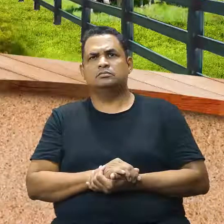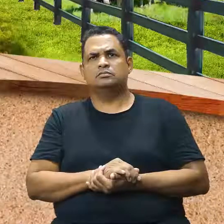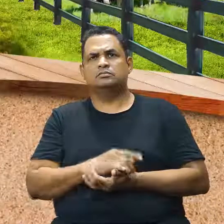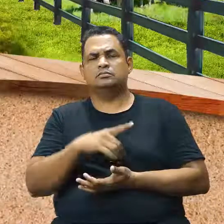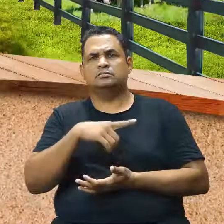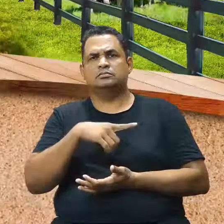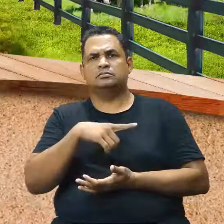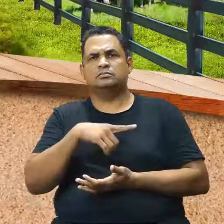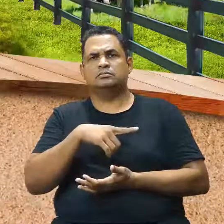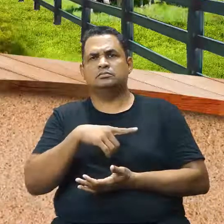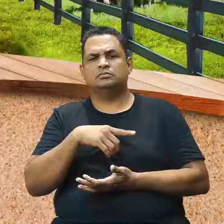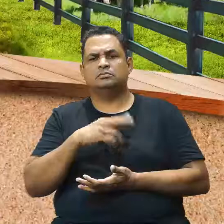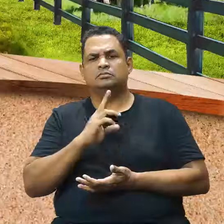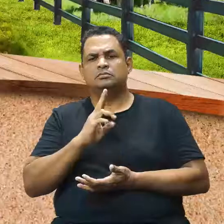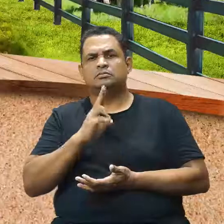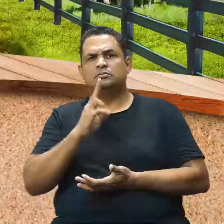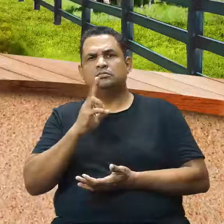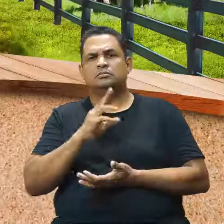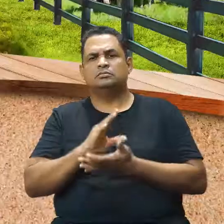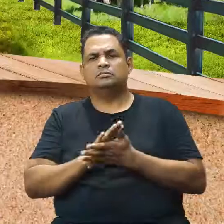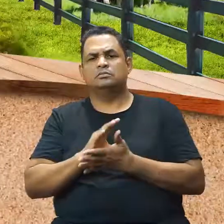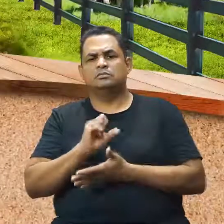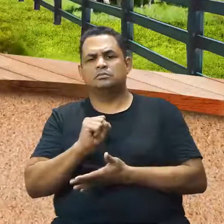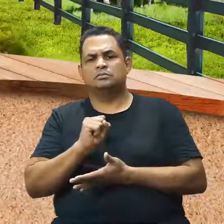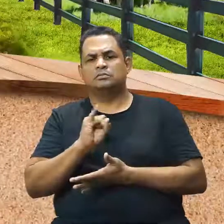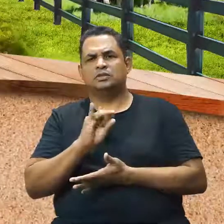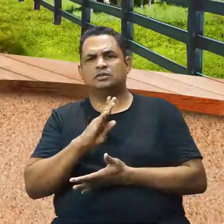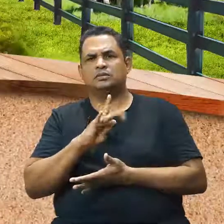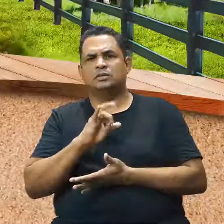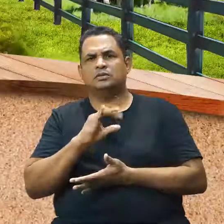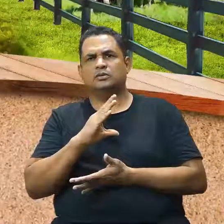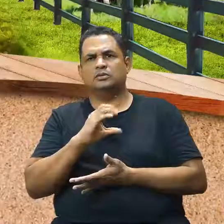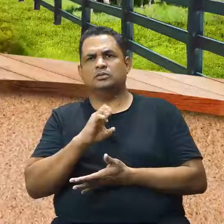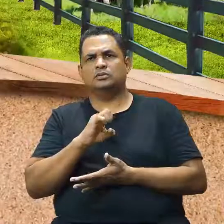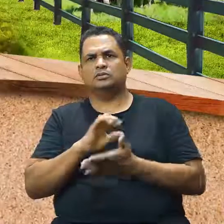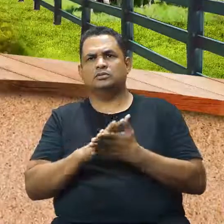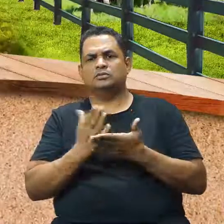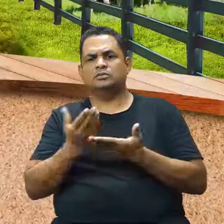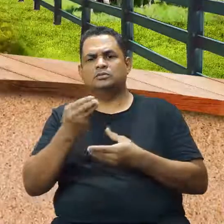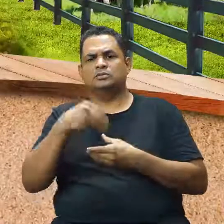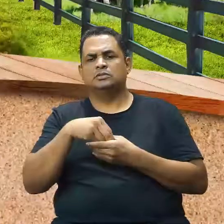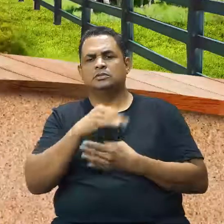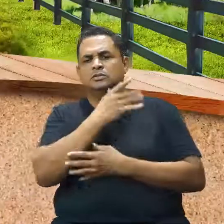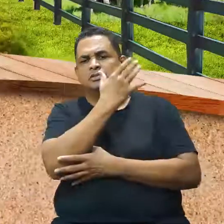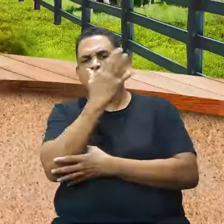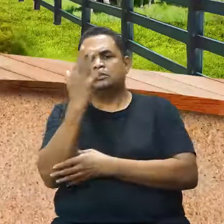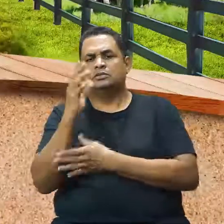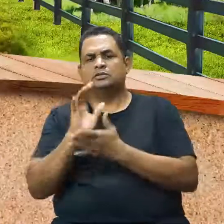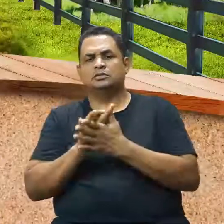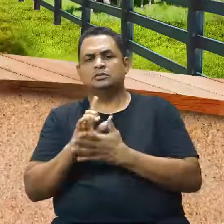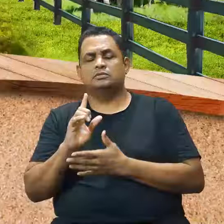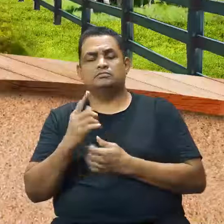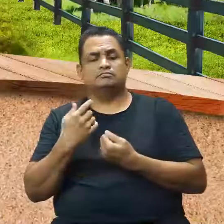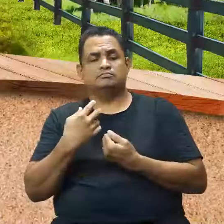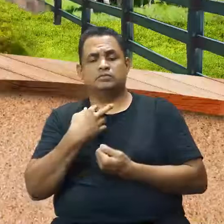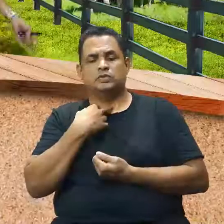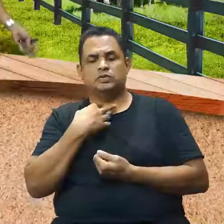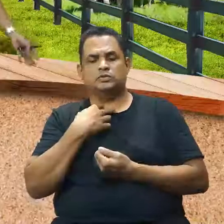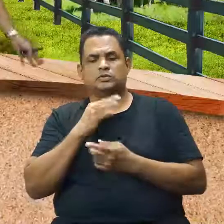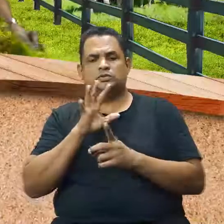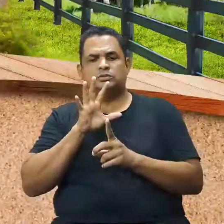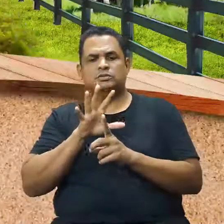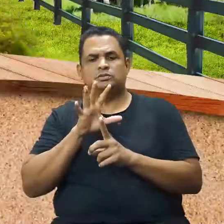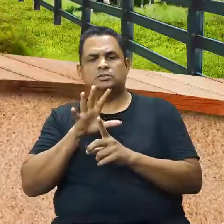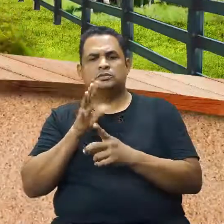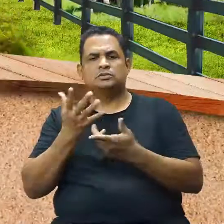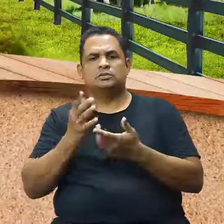termos o processo de simbiose necessário deles na floresta, mas que não interfira nas